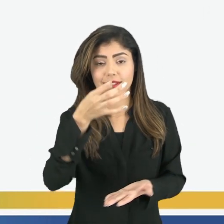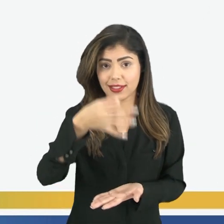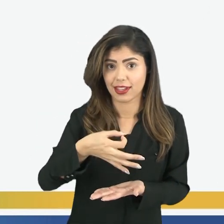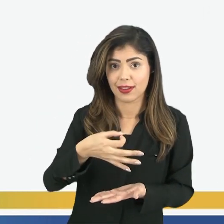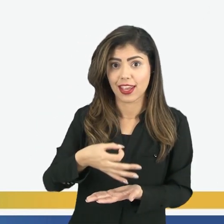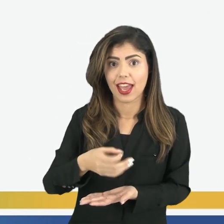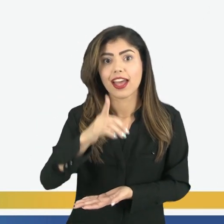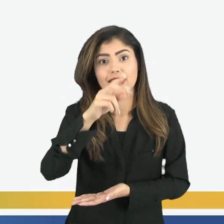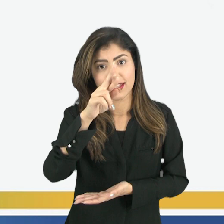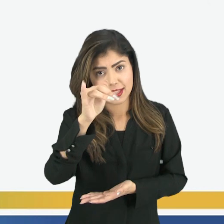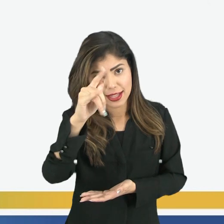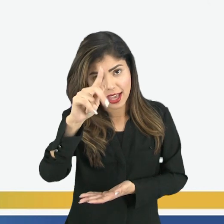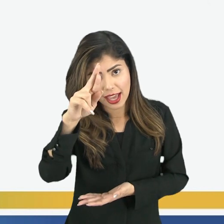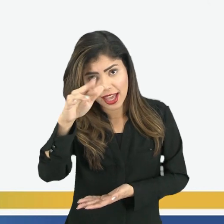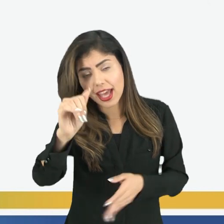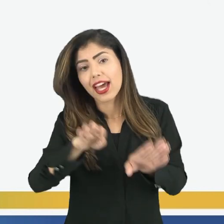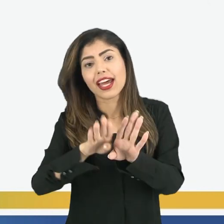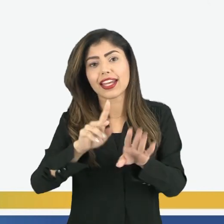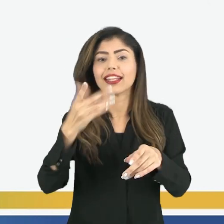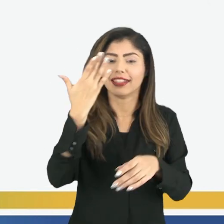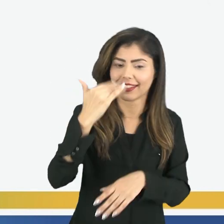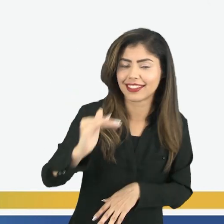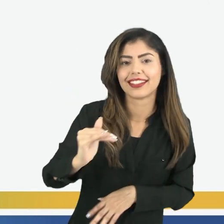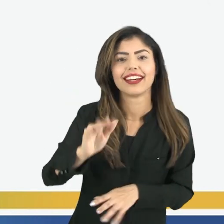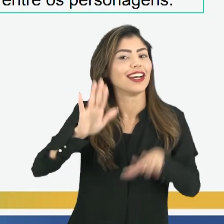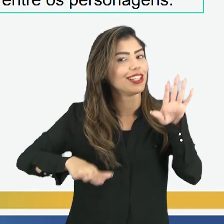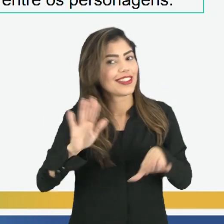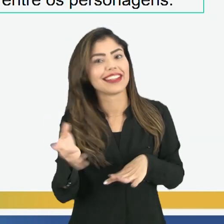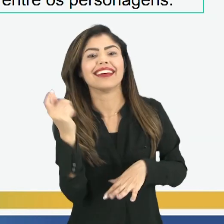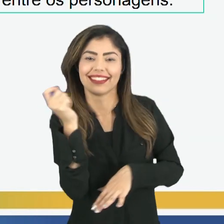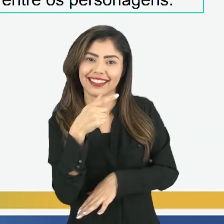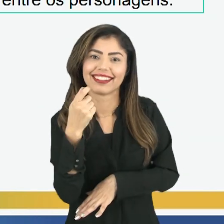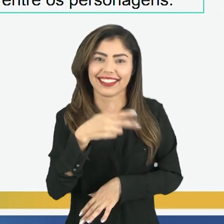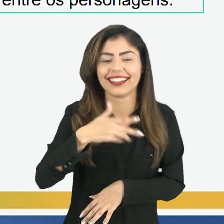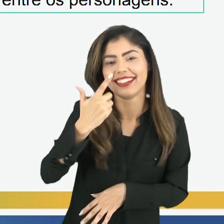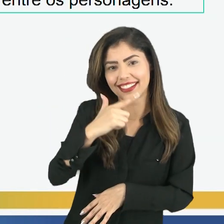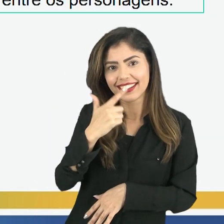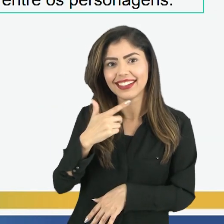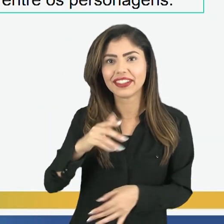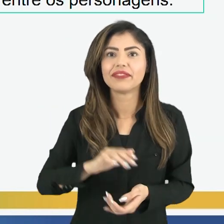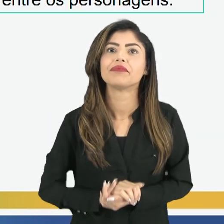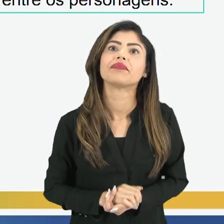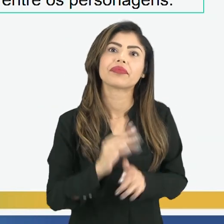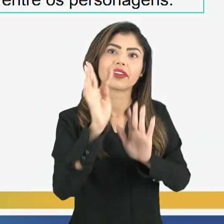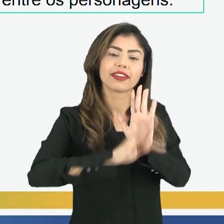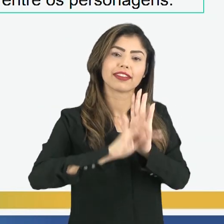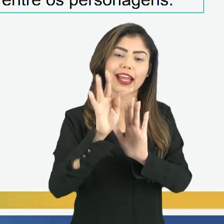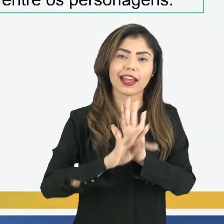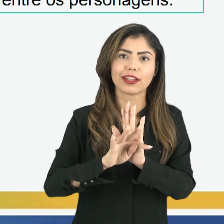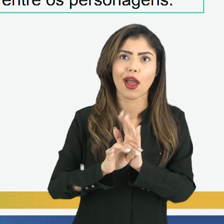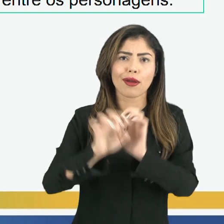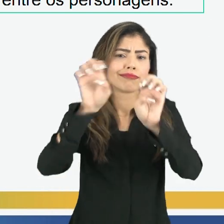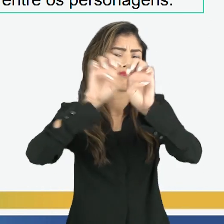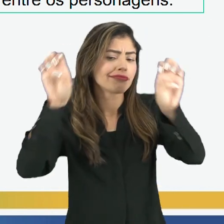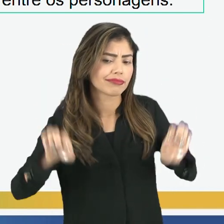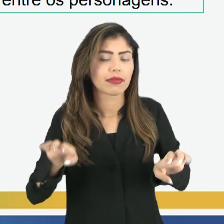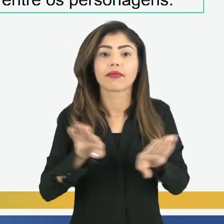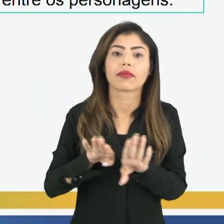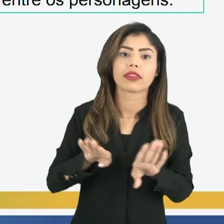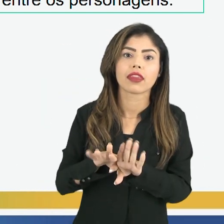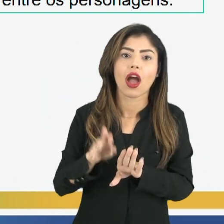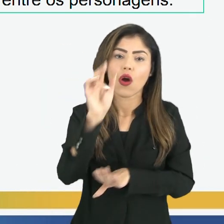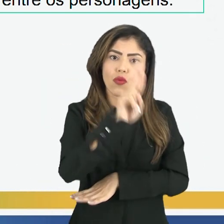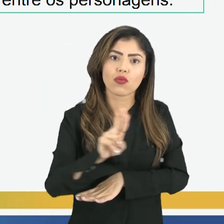das crianças, que de tão sinceras se tornam engraçadas. O texto ele é construído a partir do uso do